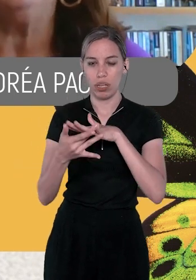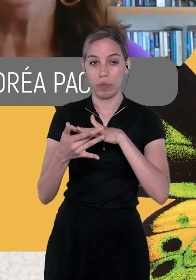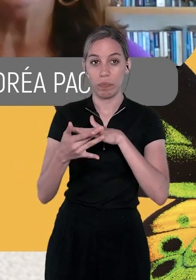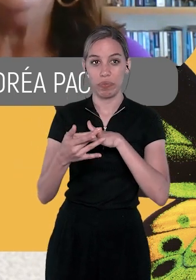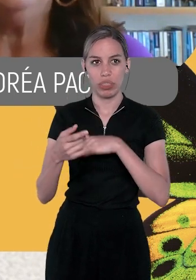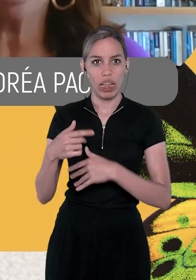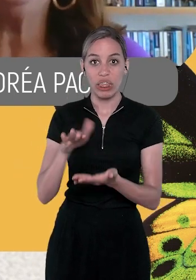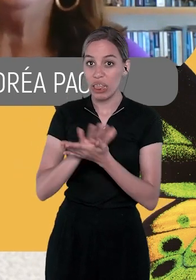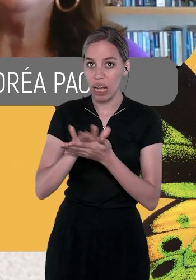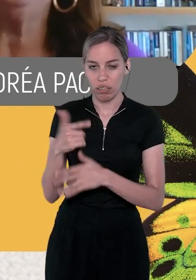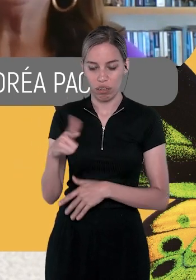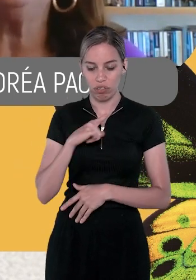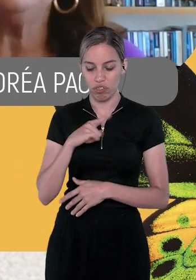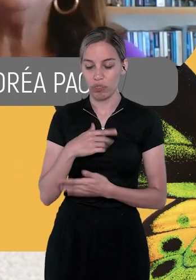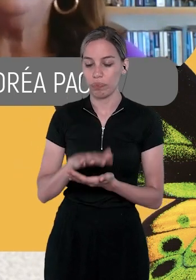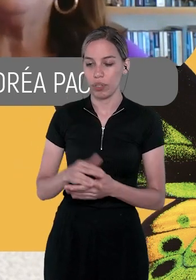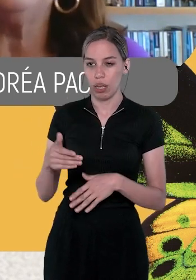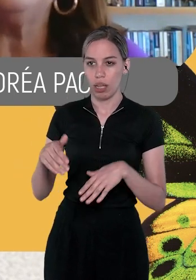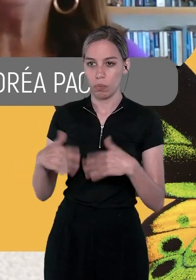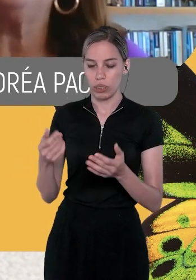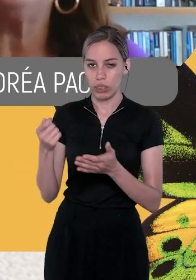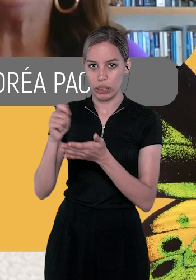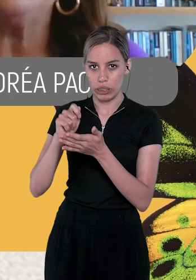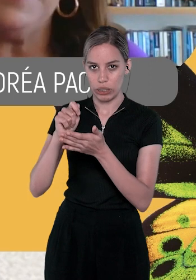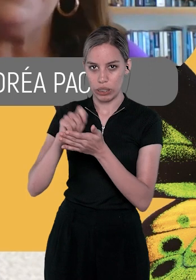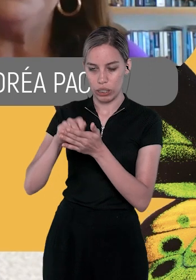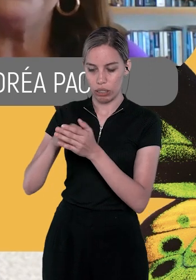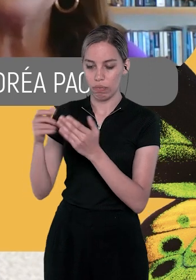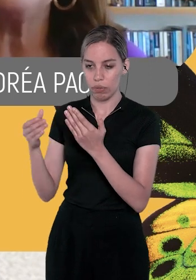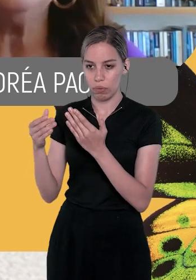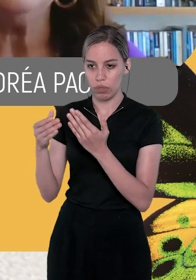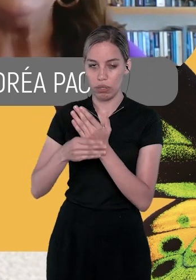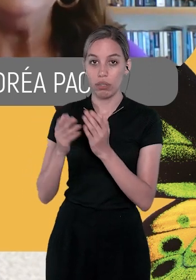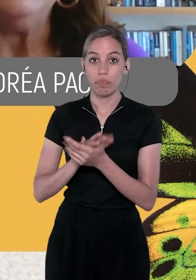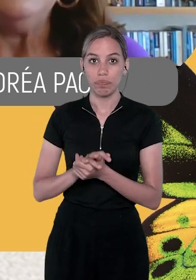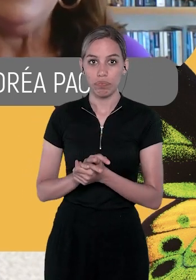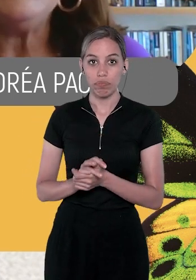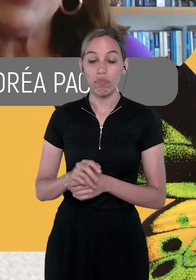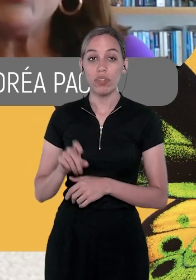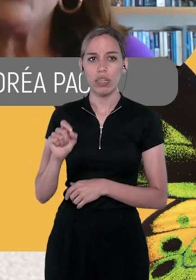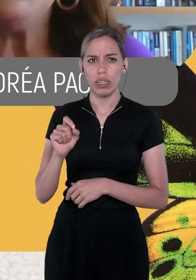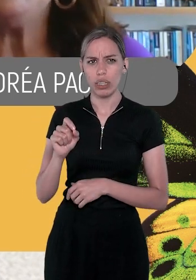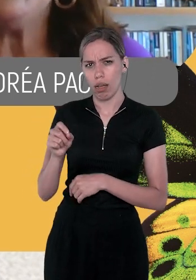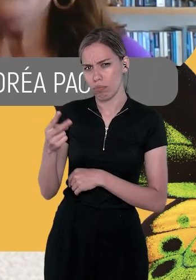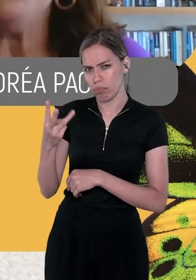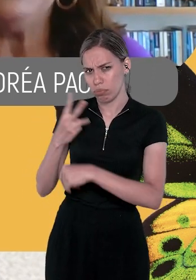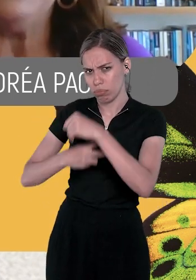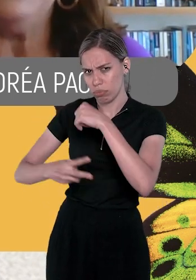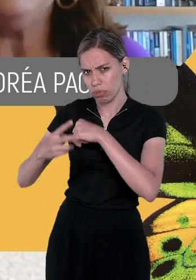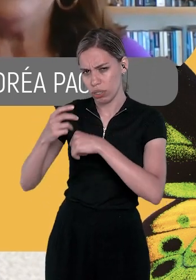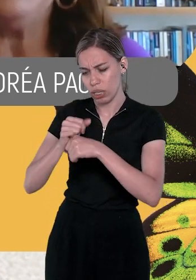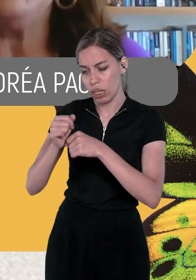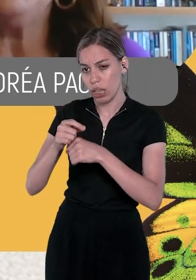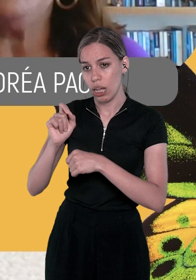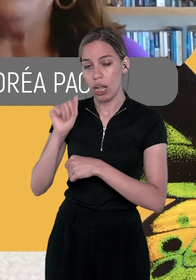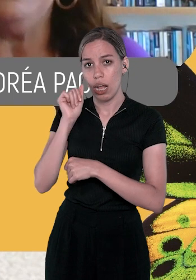4 anos, eu fui designada para substituir uma colega numa vara de família. As questões que eu encontrei